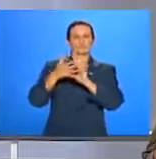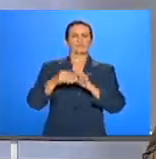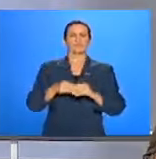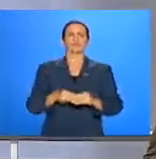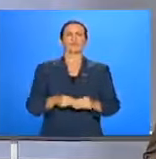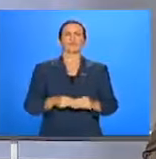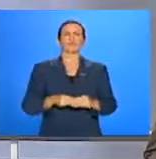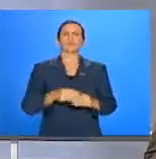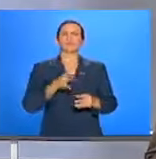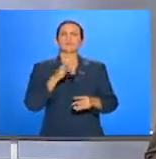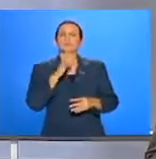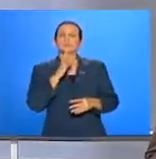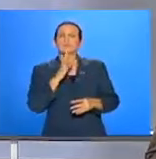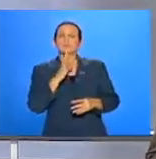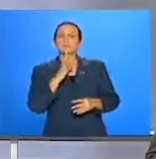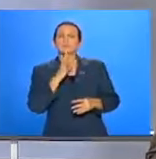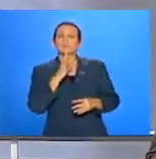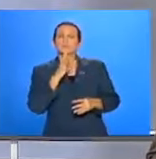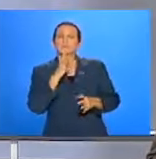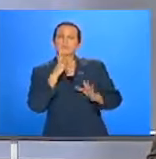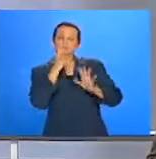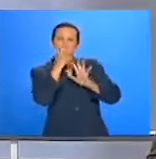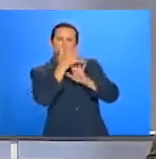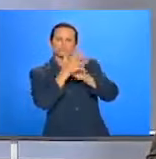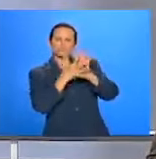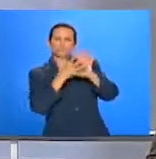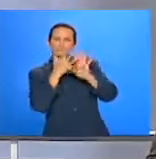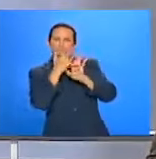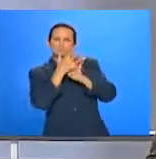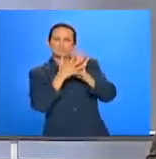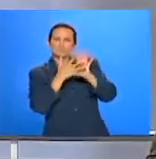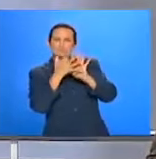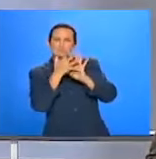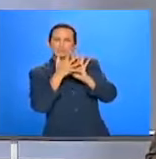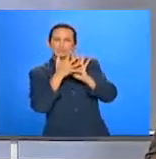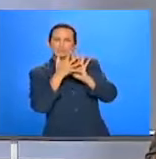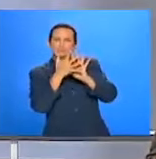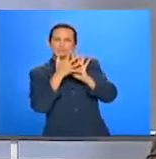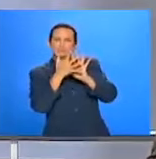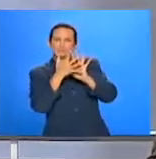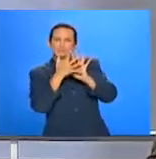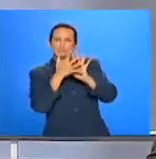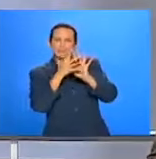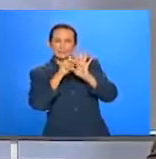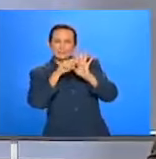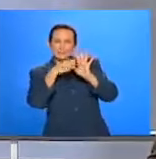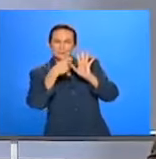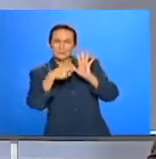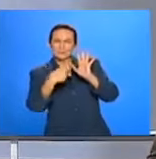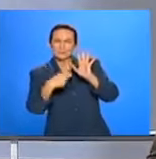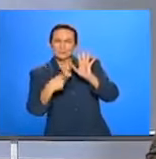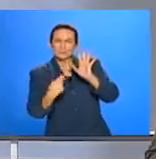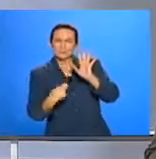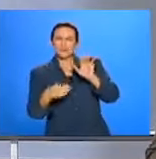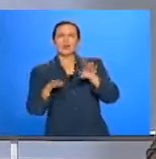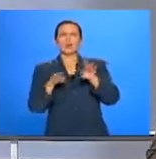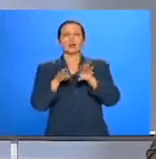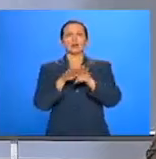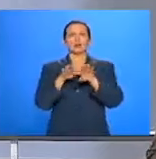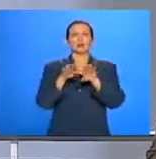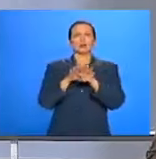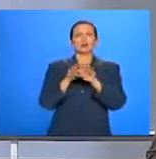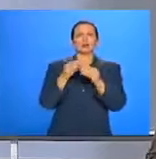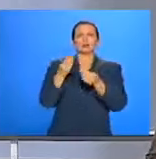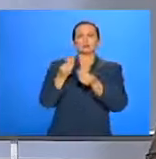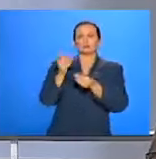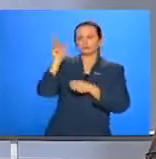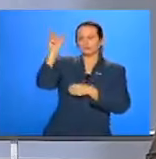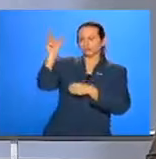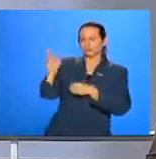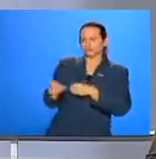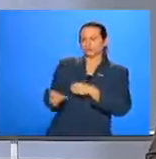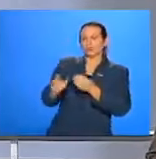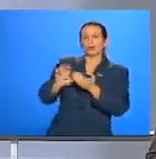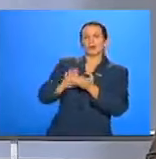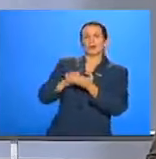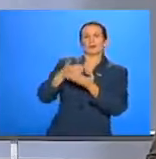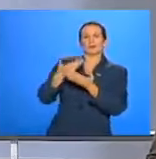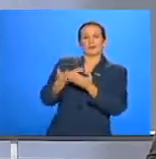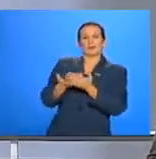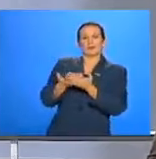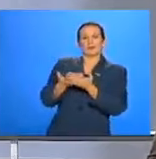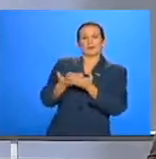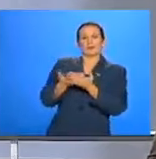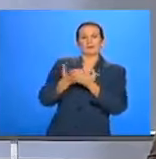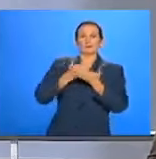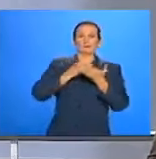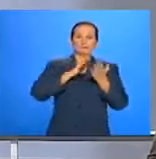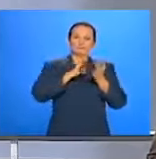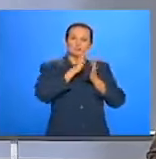Vamos conhecer a língua brasileira de sinais, Libras, e a função do intérprete no uso da mesma. Abordarei os desafios